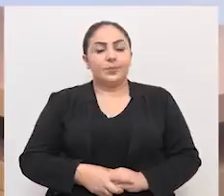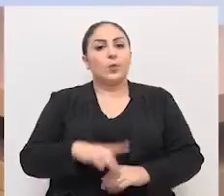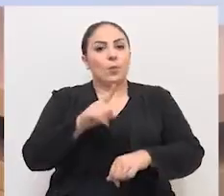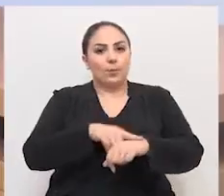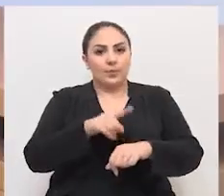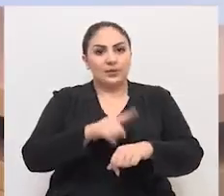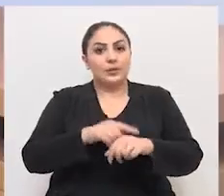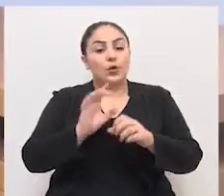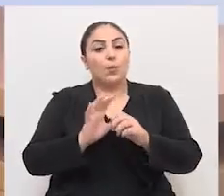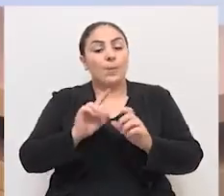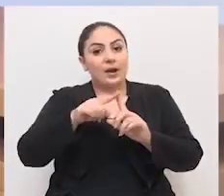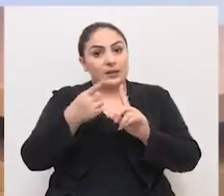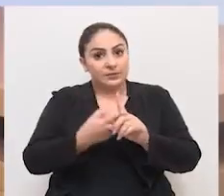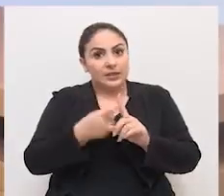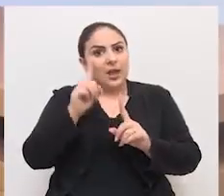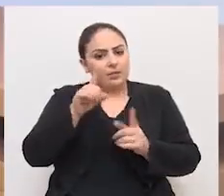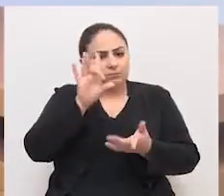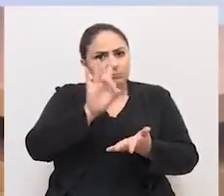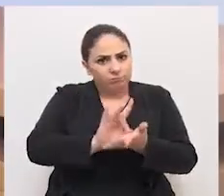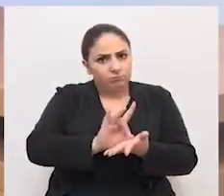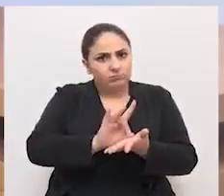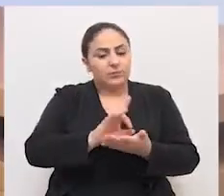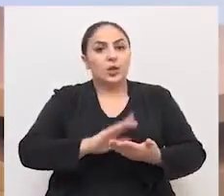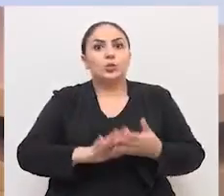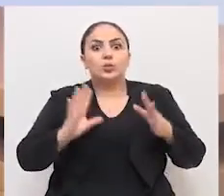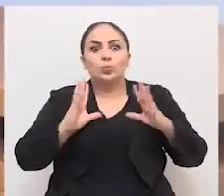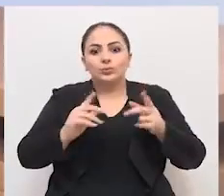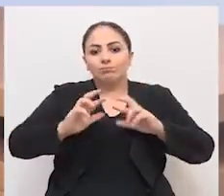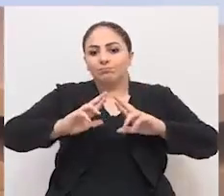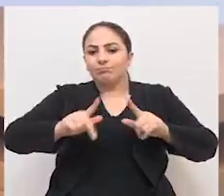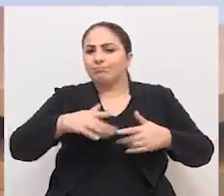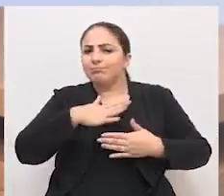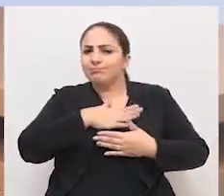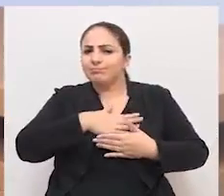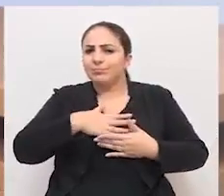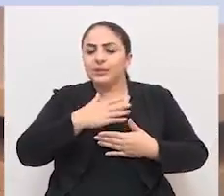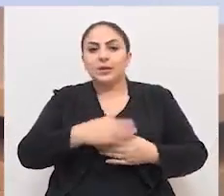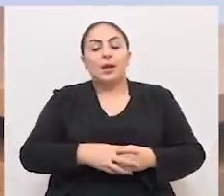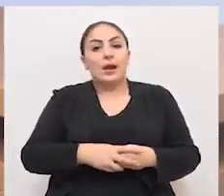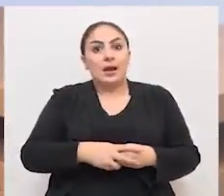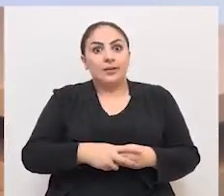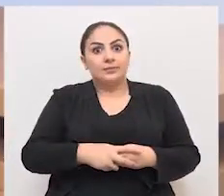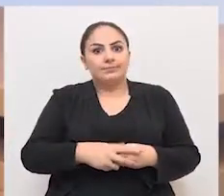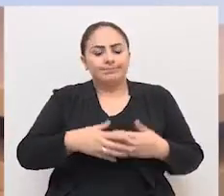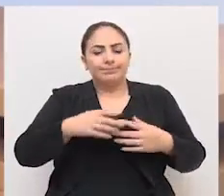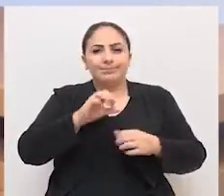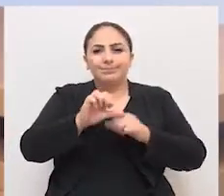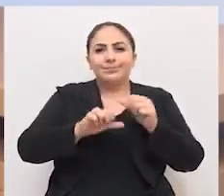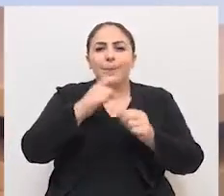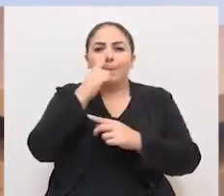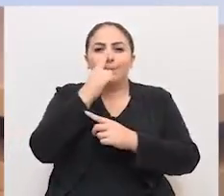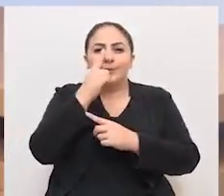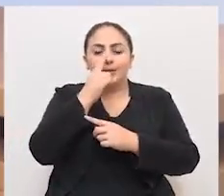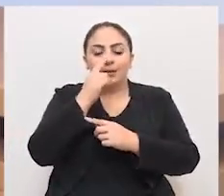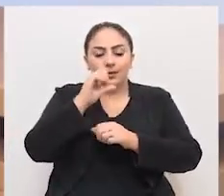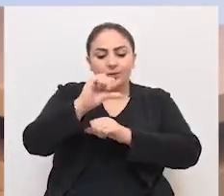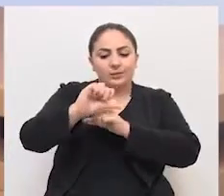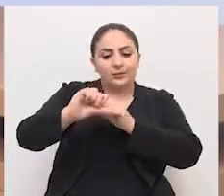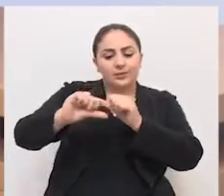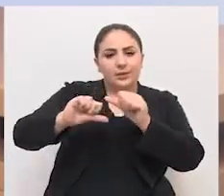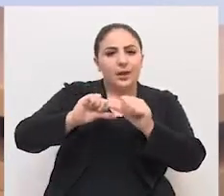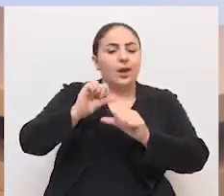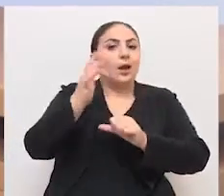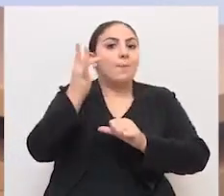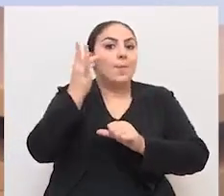A partir do momento que uma gravidez é confirmada, tudo fica diferente. A maternidade é uma passagem